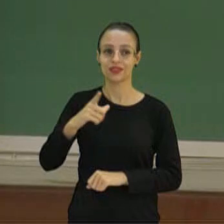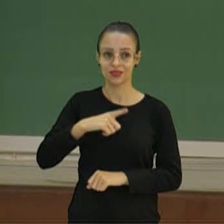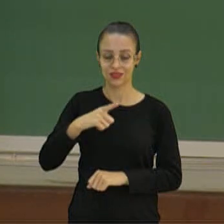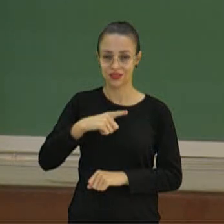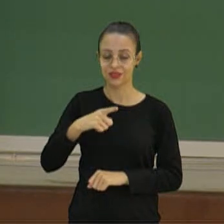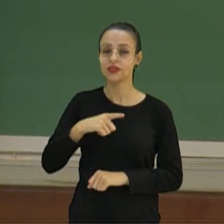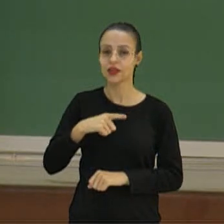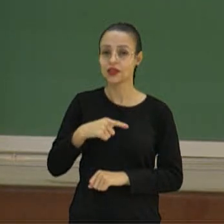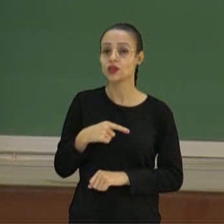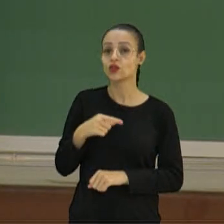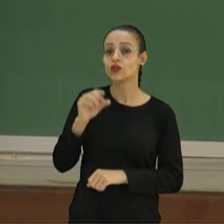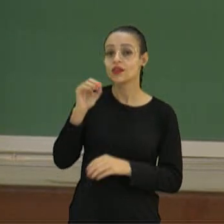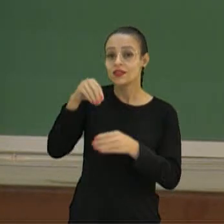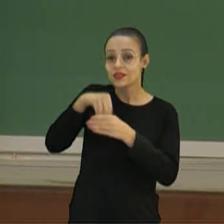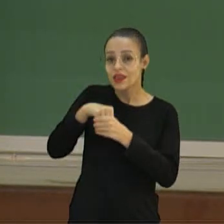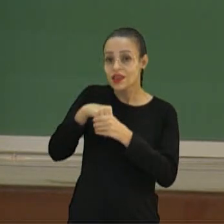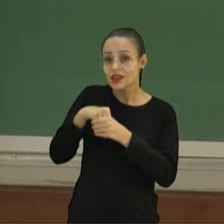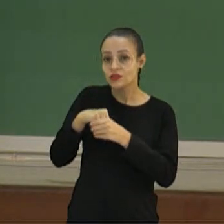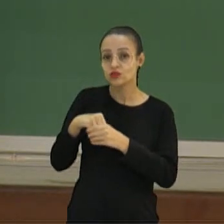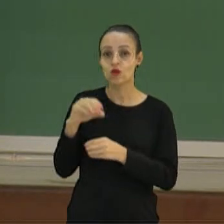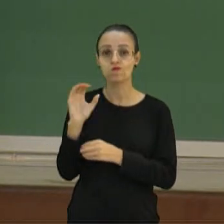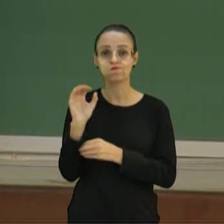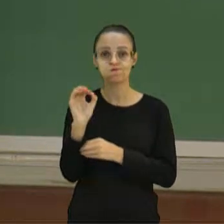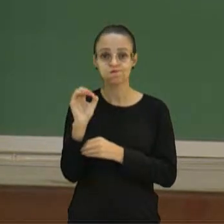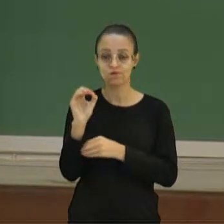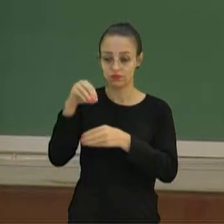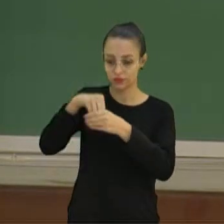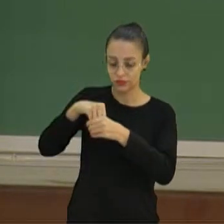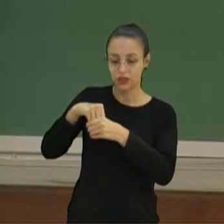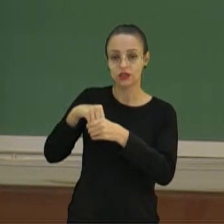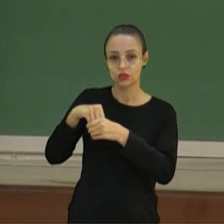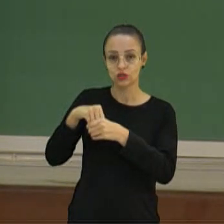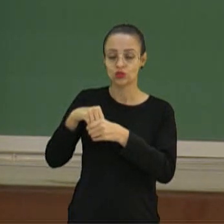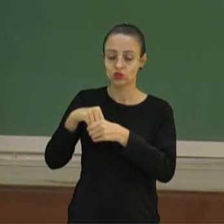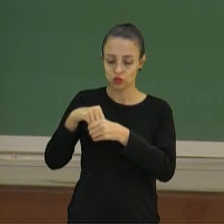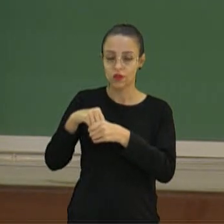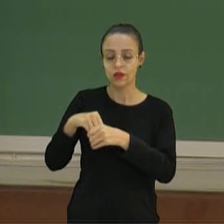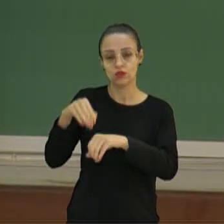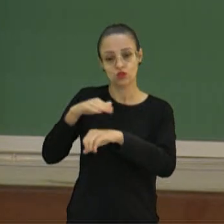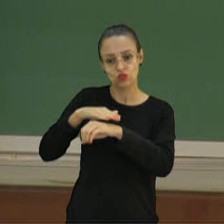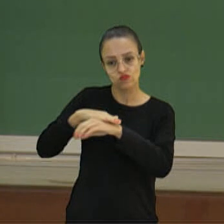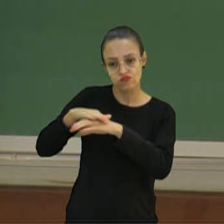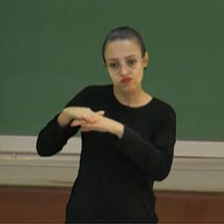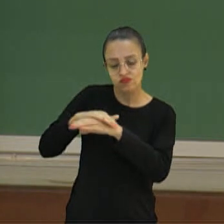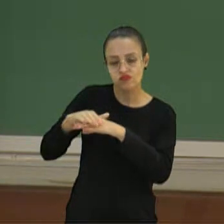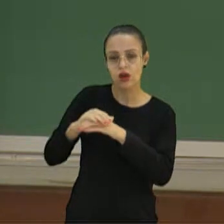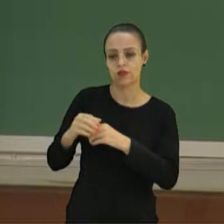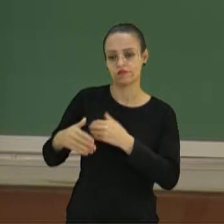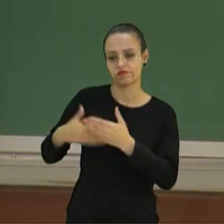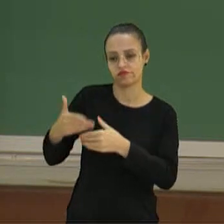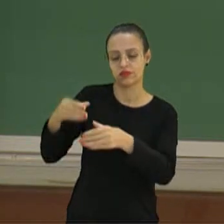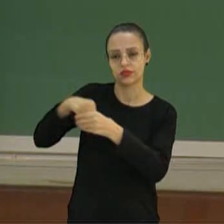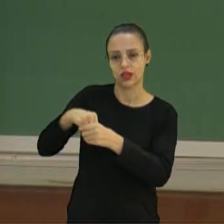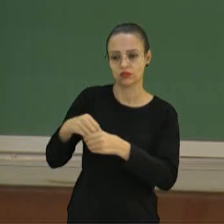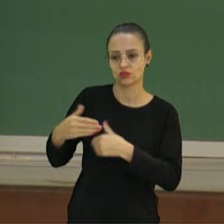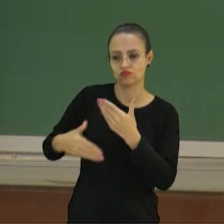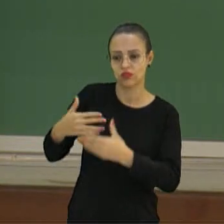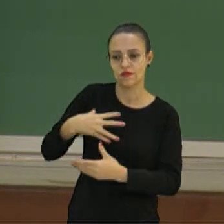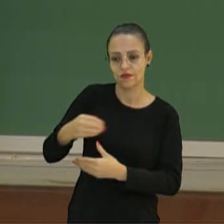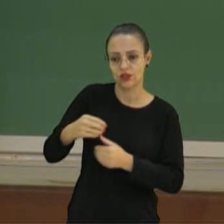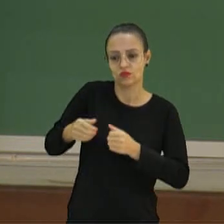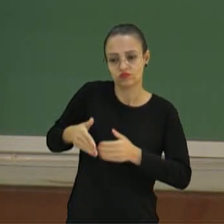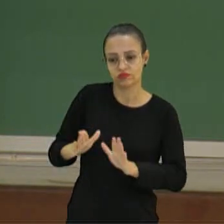que têm o ovinho dentro do corpo deles, ou então até mesmo grudado no corpo deles, aonde o filhote se desenvolve ali e depois ele